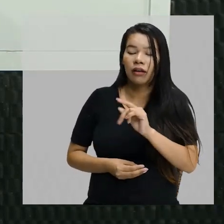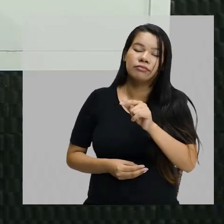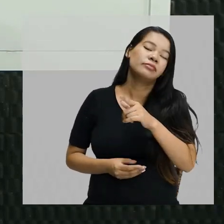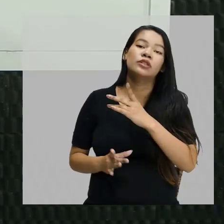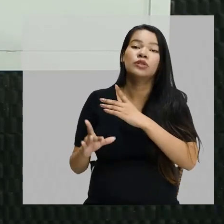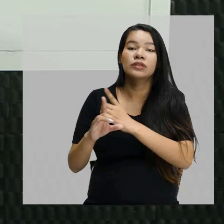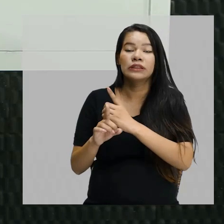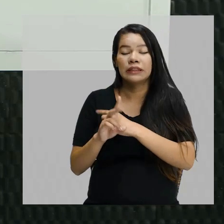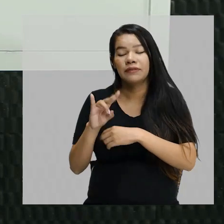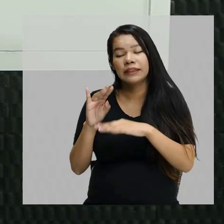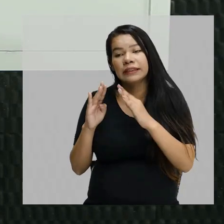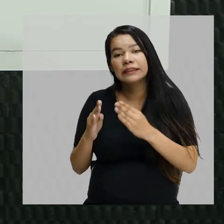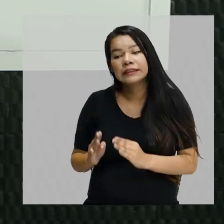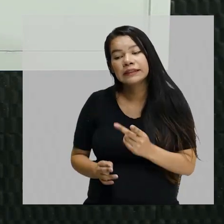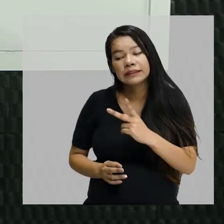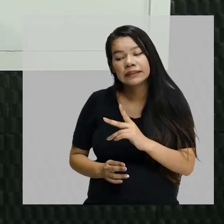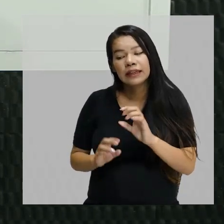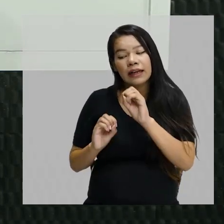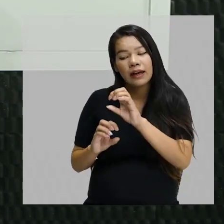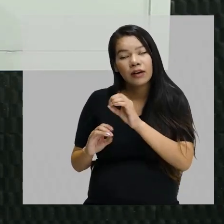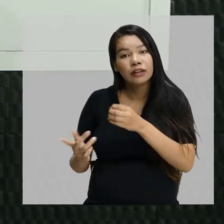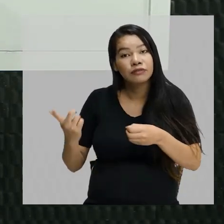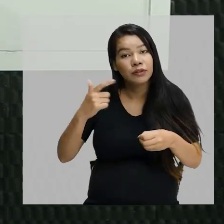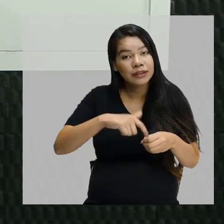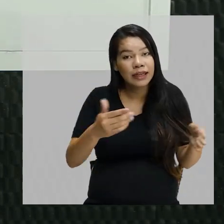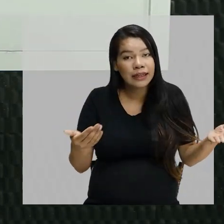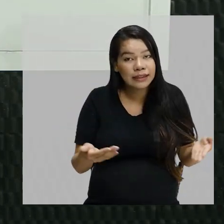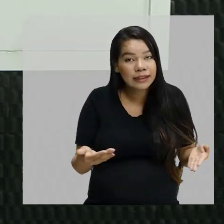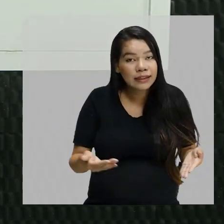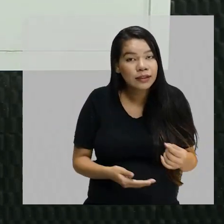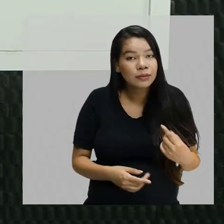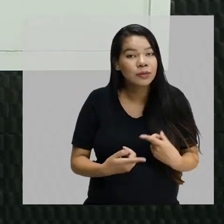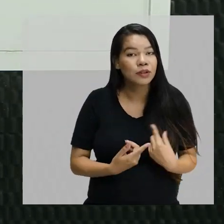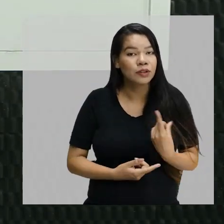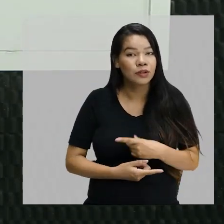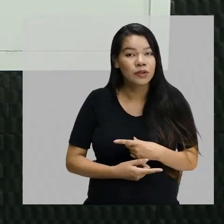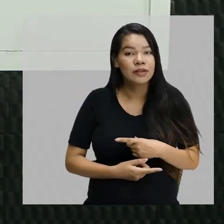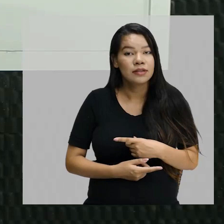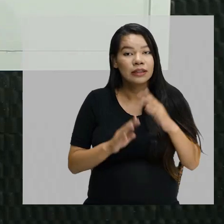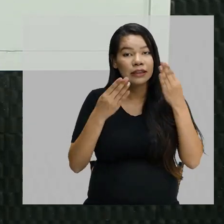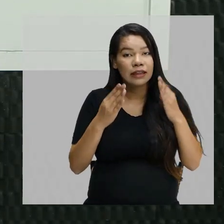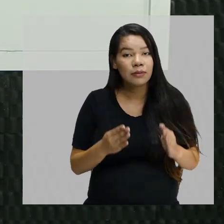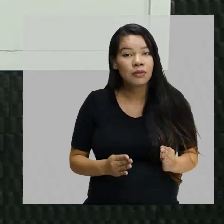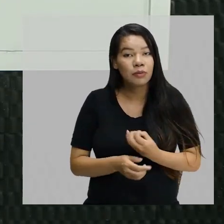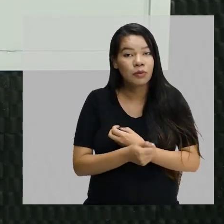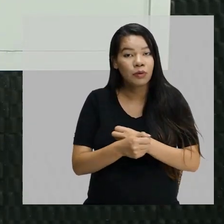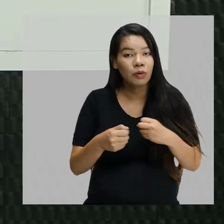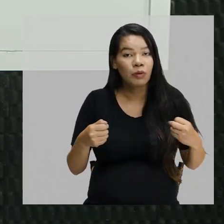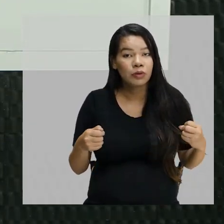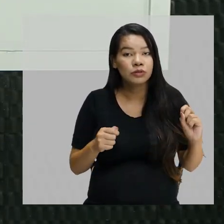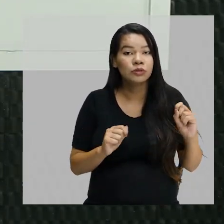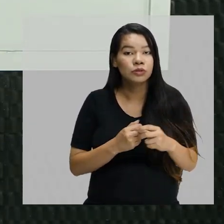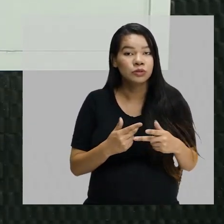aí tu vai olhar aquela aula e vem para cá porque nós vamos aqui dar um passo maior neste processo Porque lá nós estamos falando do